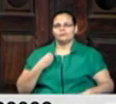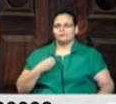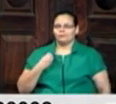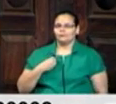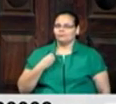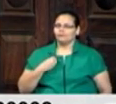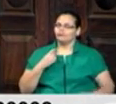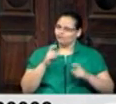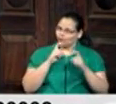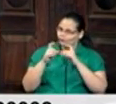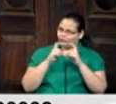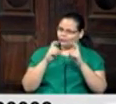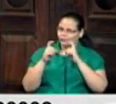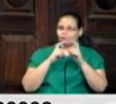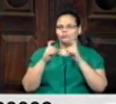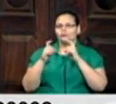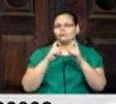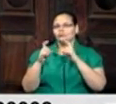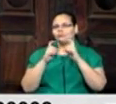dessa discussão.